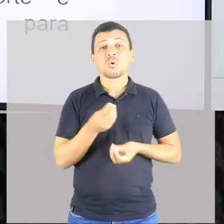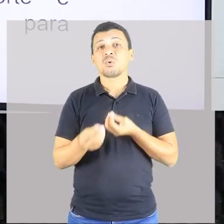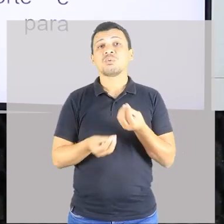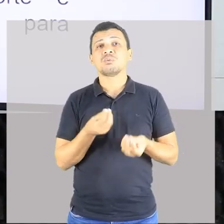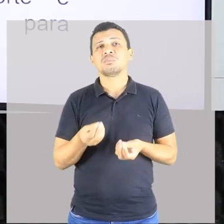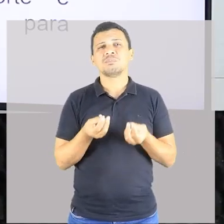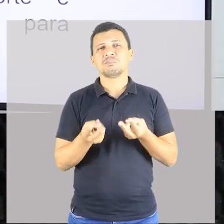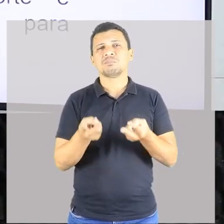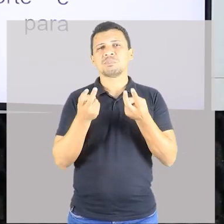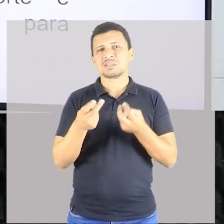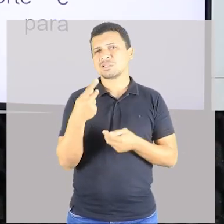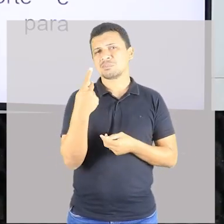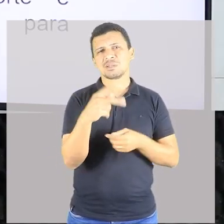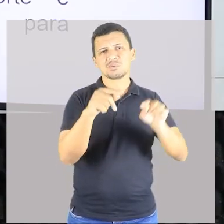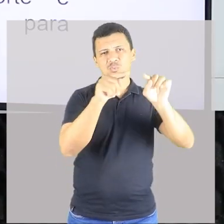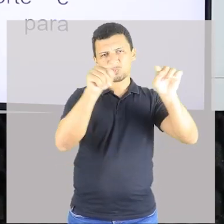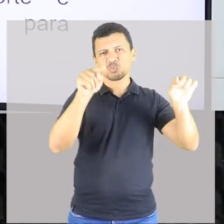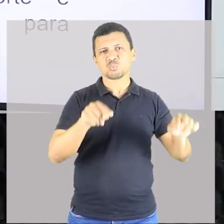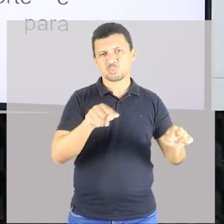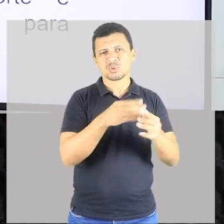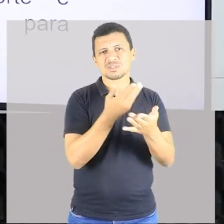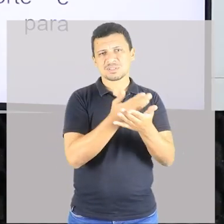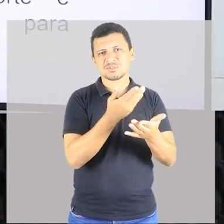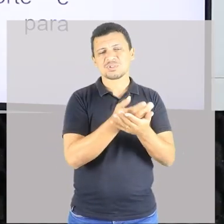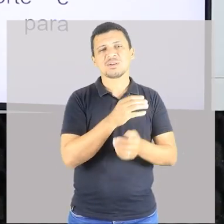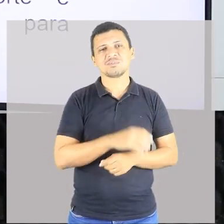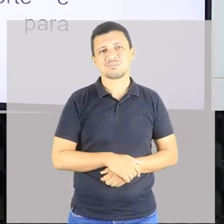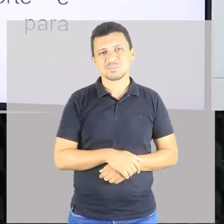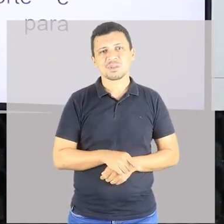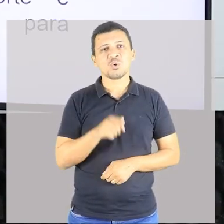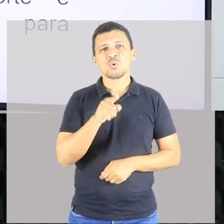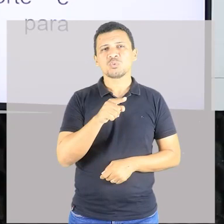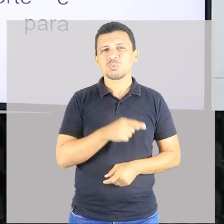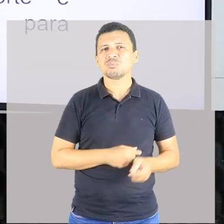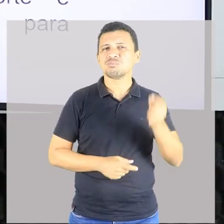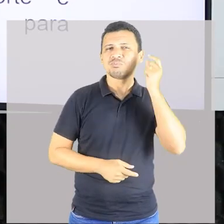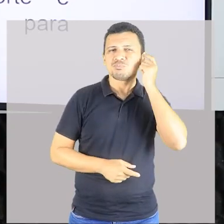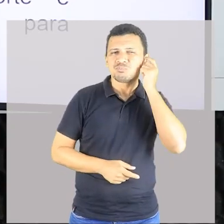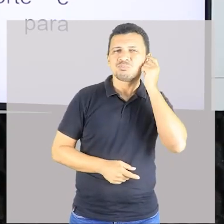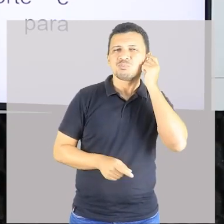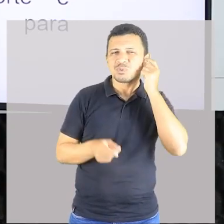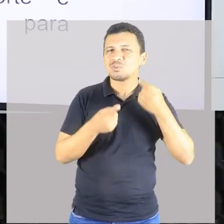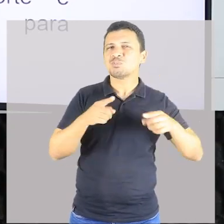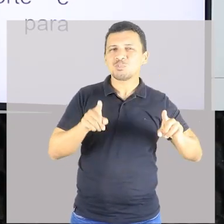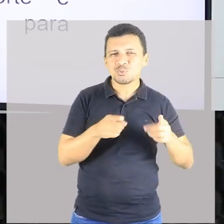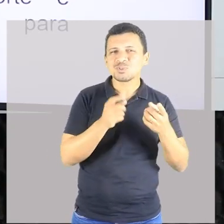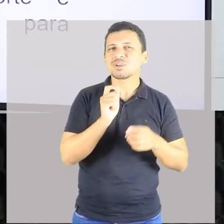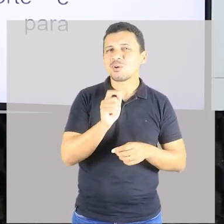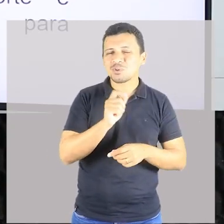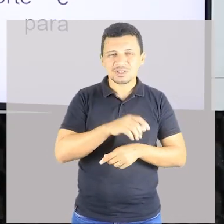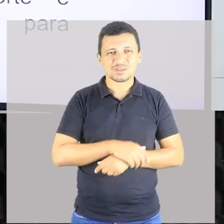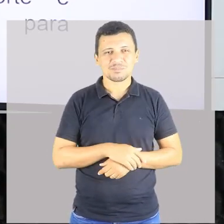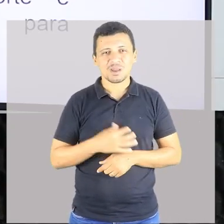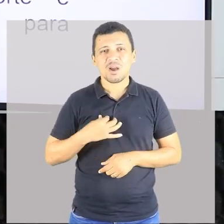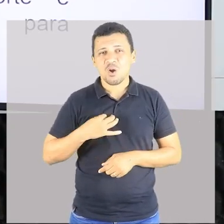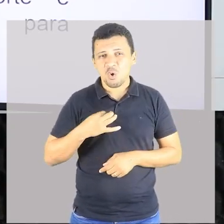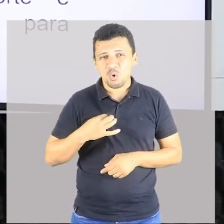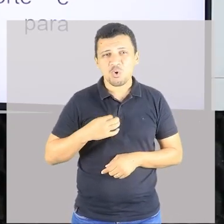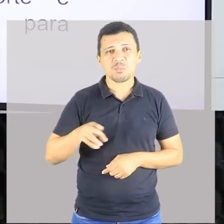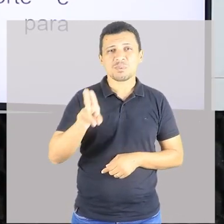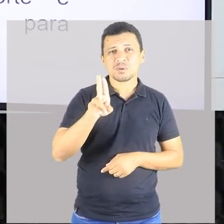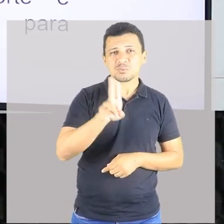aí na tua sala de aula, tá certo? A tua influência, aquilo que tu está escutando de música, aquilo, por exemplo, que tu veste, a